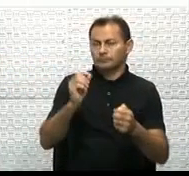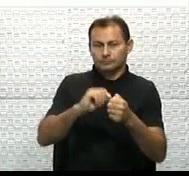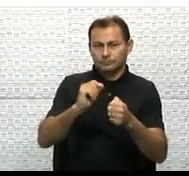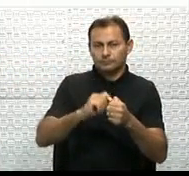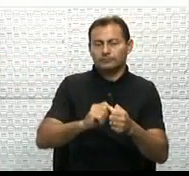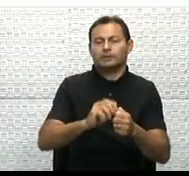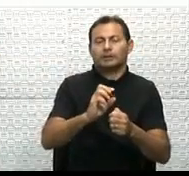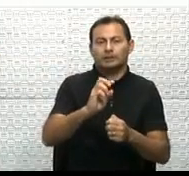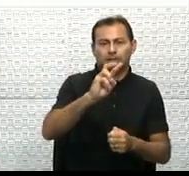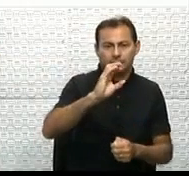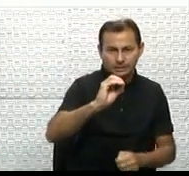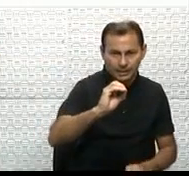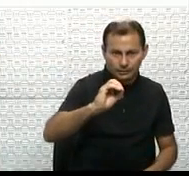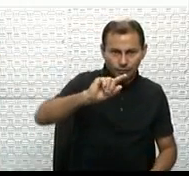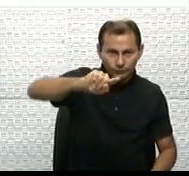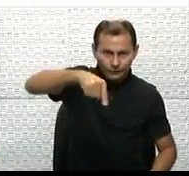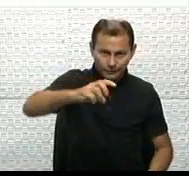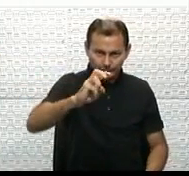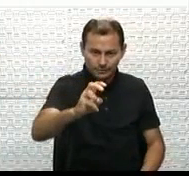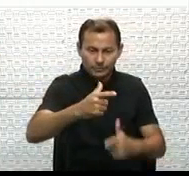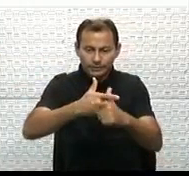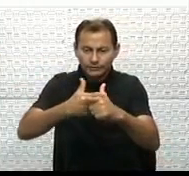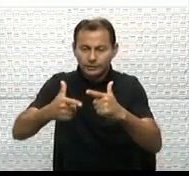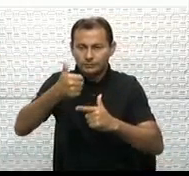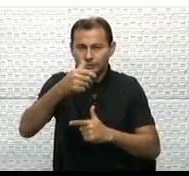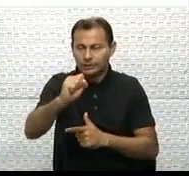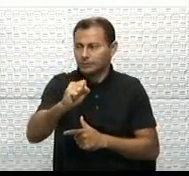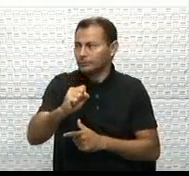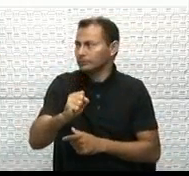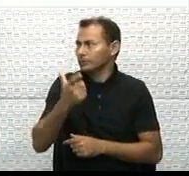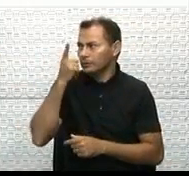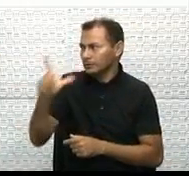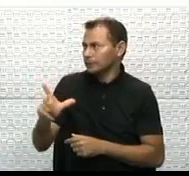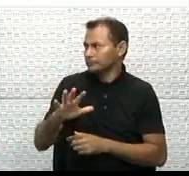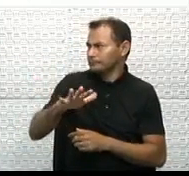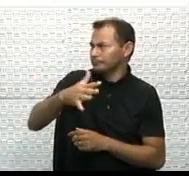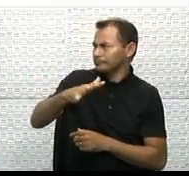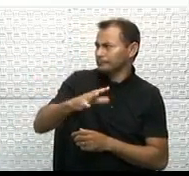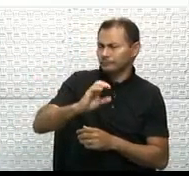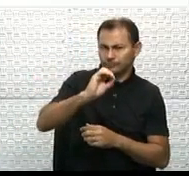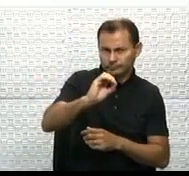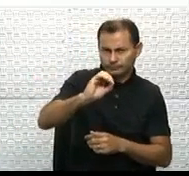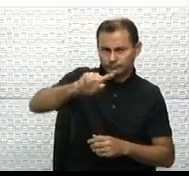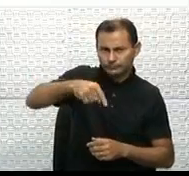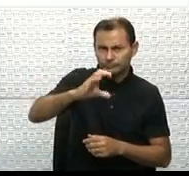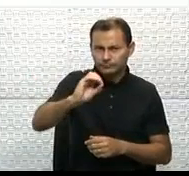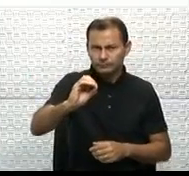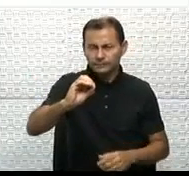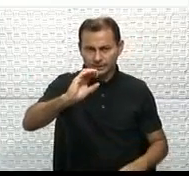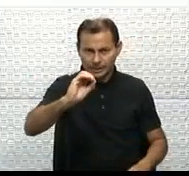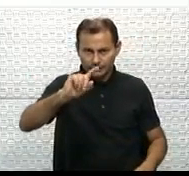Fazendo 0,5 dividido por 18, obtemos aproximadamente